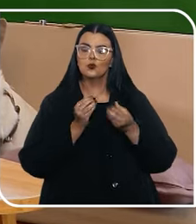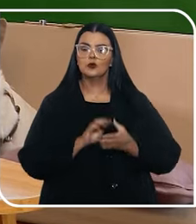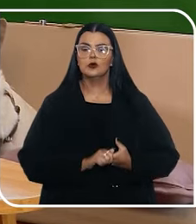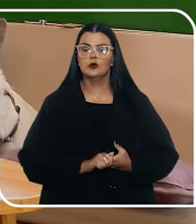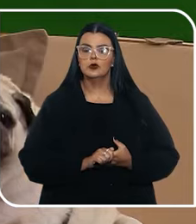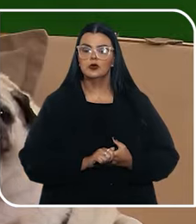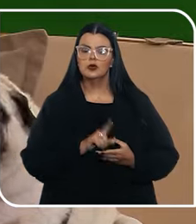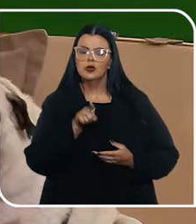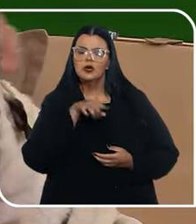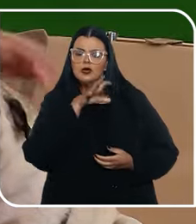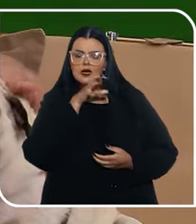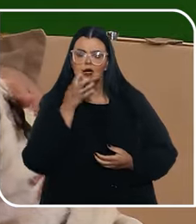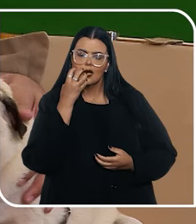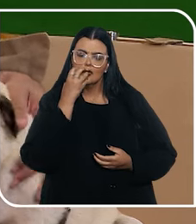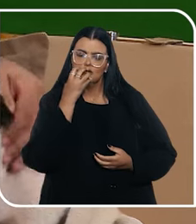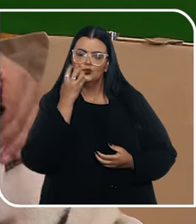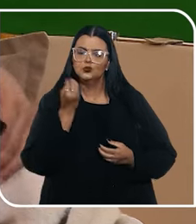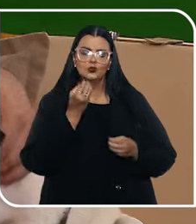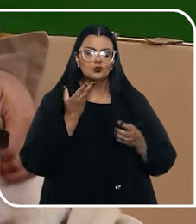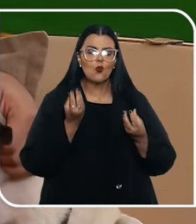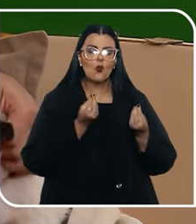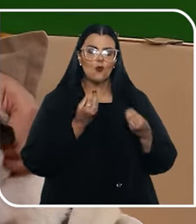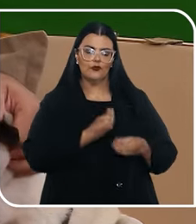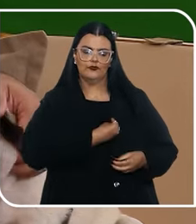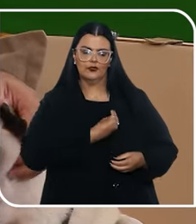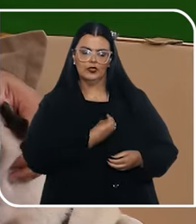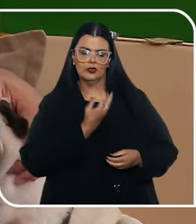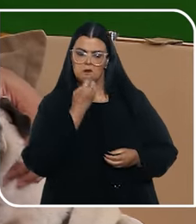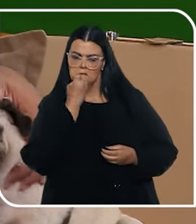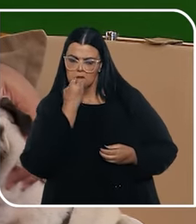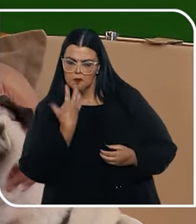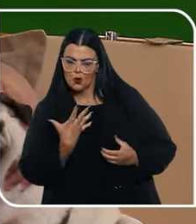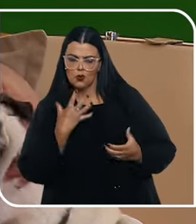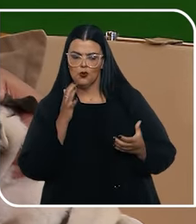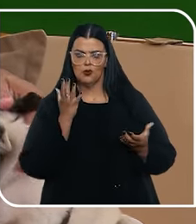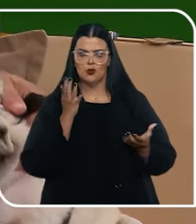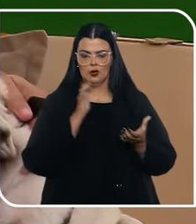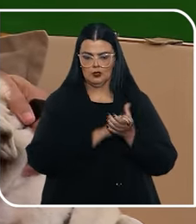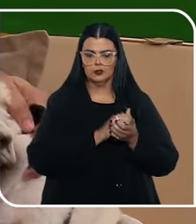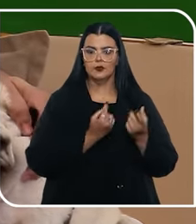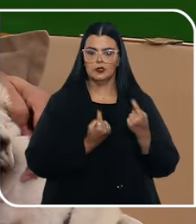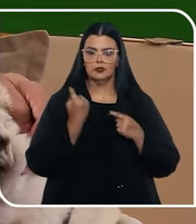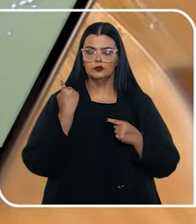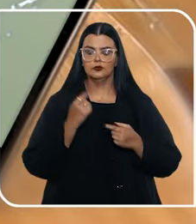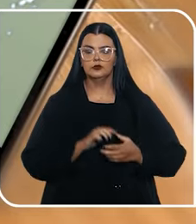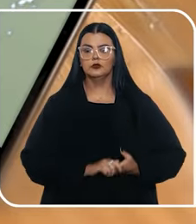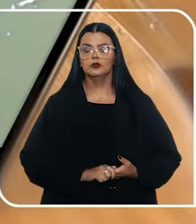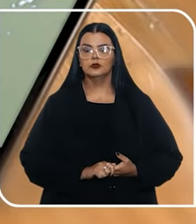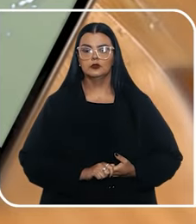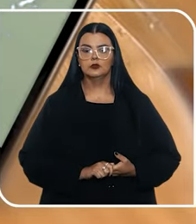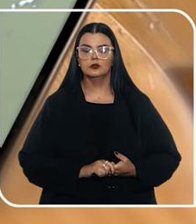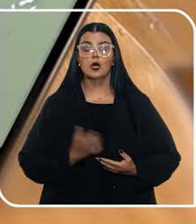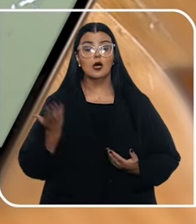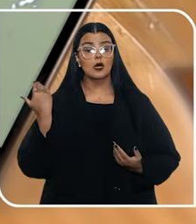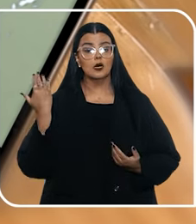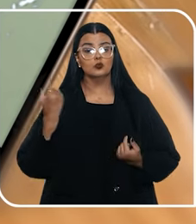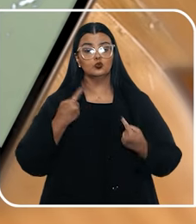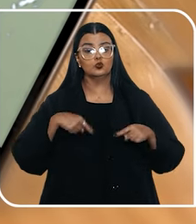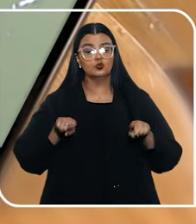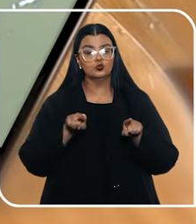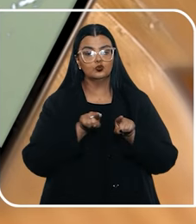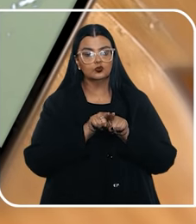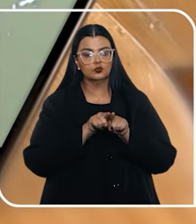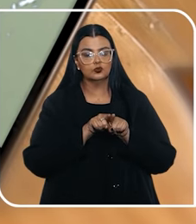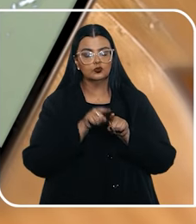que a Yorkshire Kimi entrou na sua vida. Foi no momento bom, no seu último casamento, né? Quando a gente se